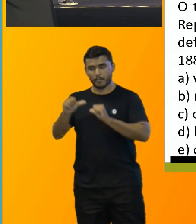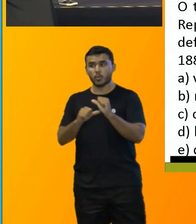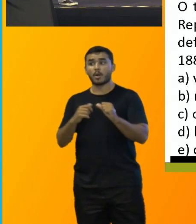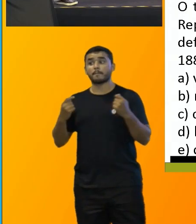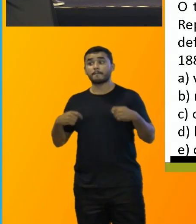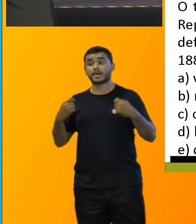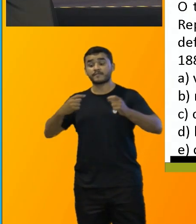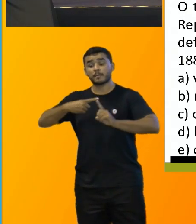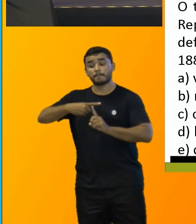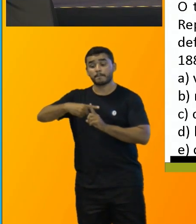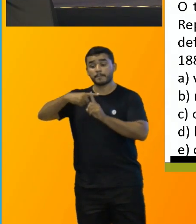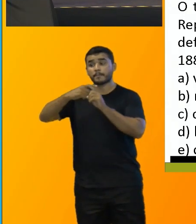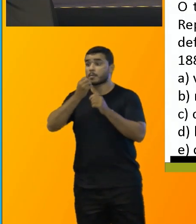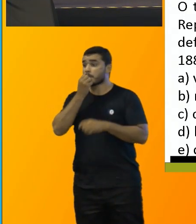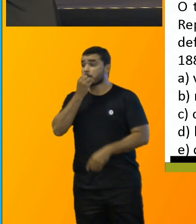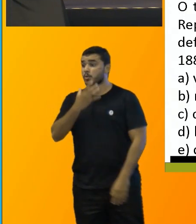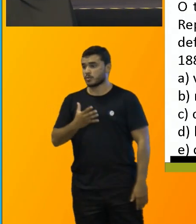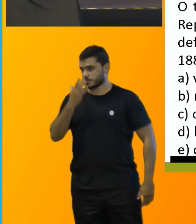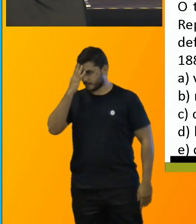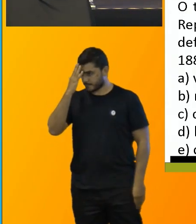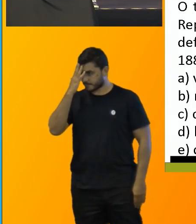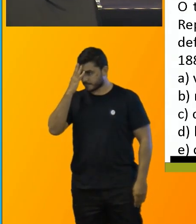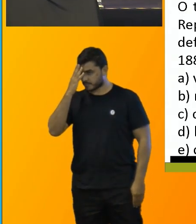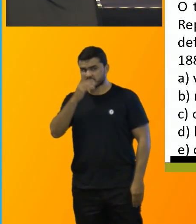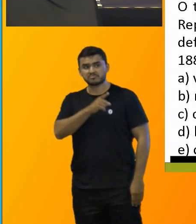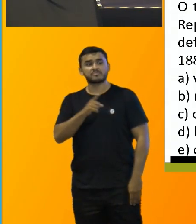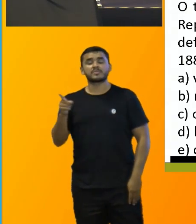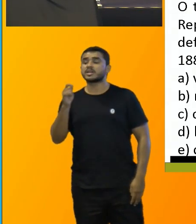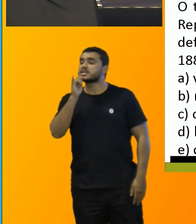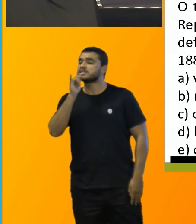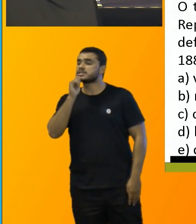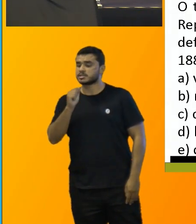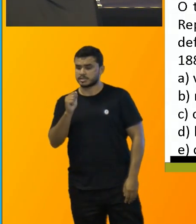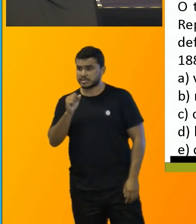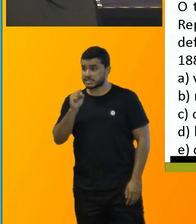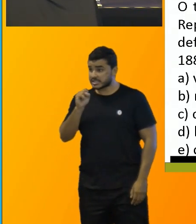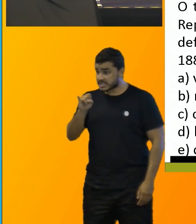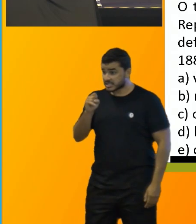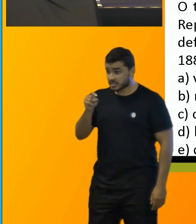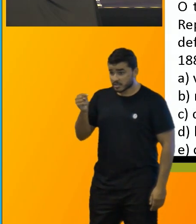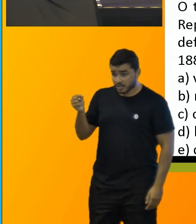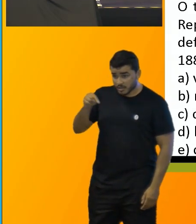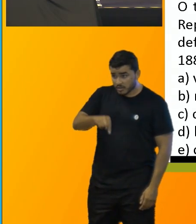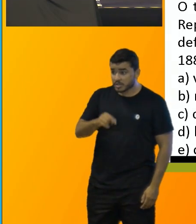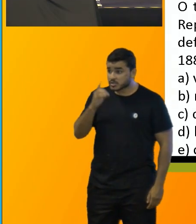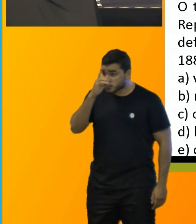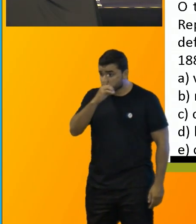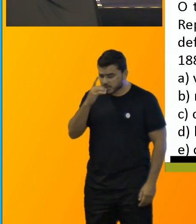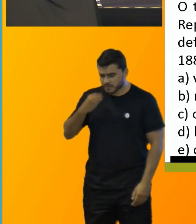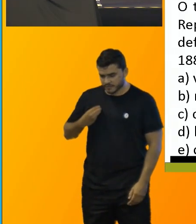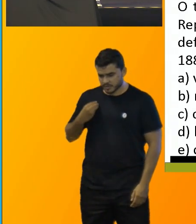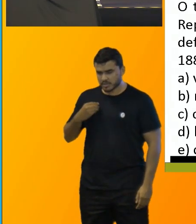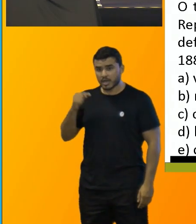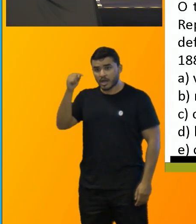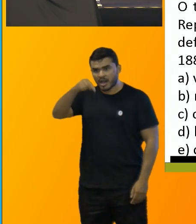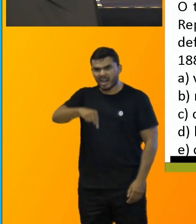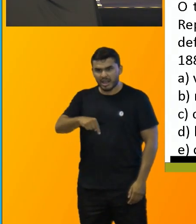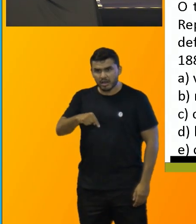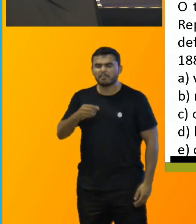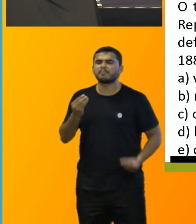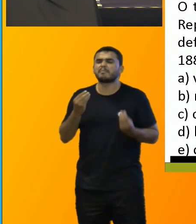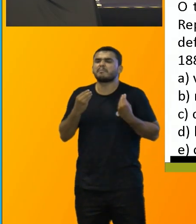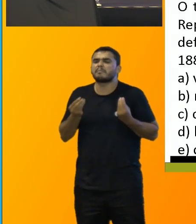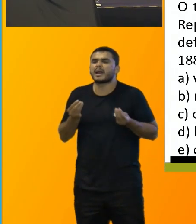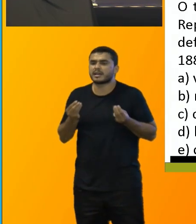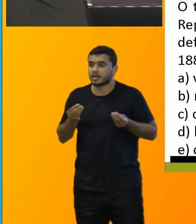trazer benefício. Se você não tivesse encontrado benefício hoje com o teu aprendizado, você não